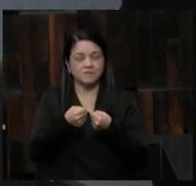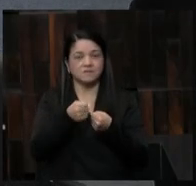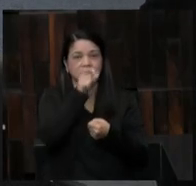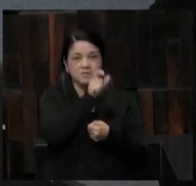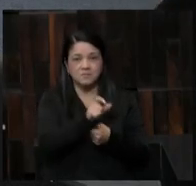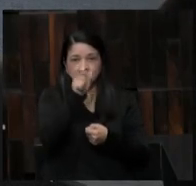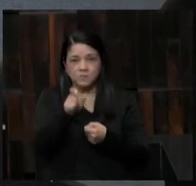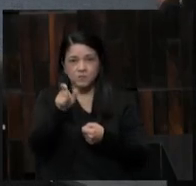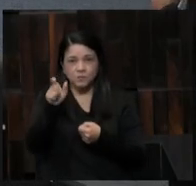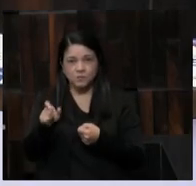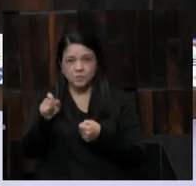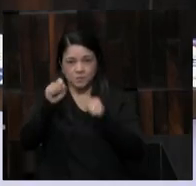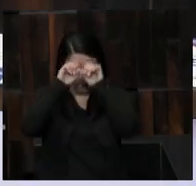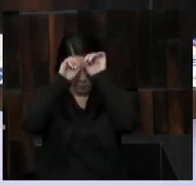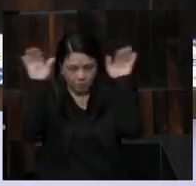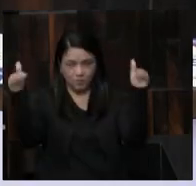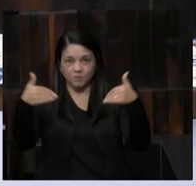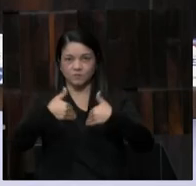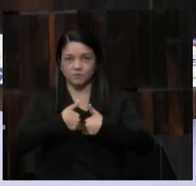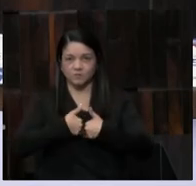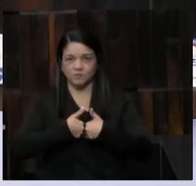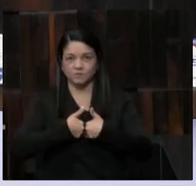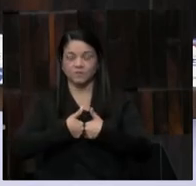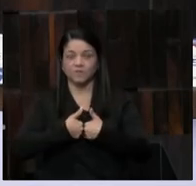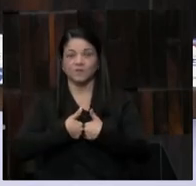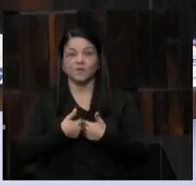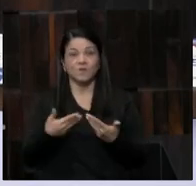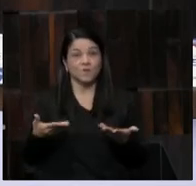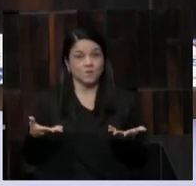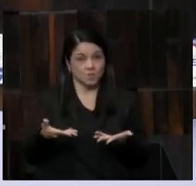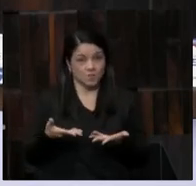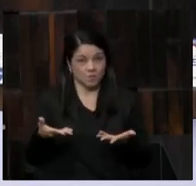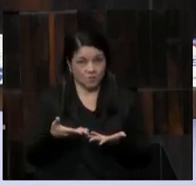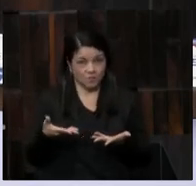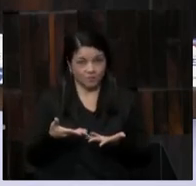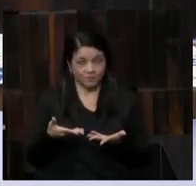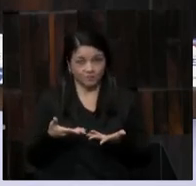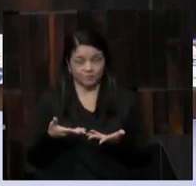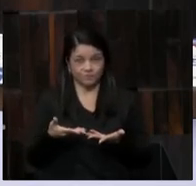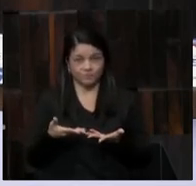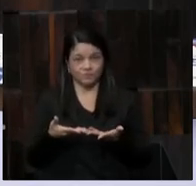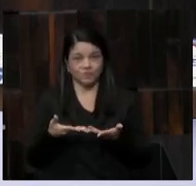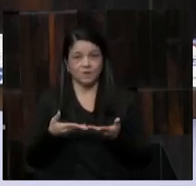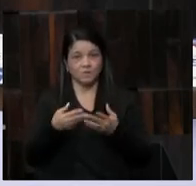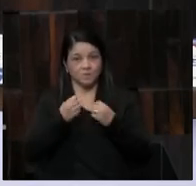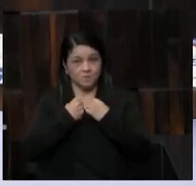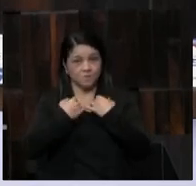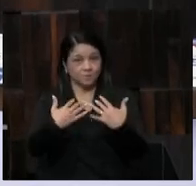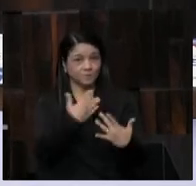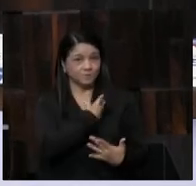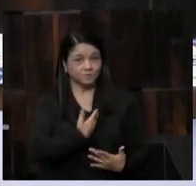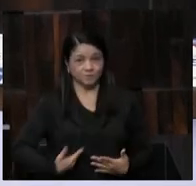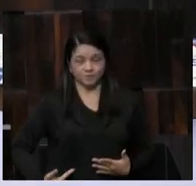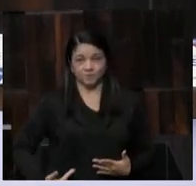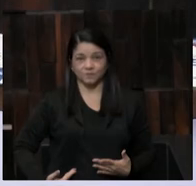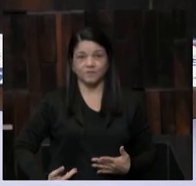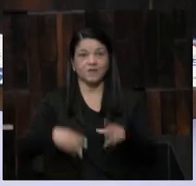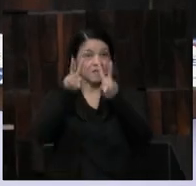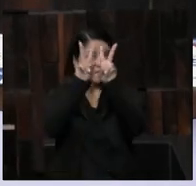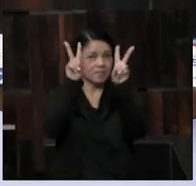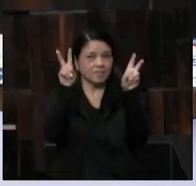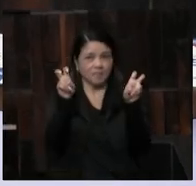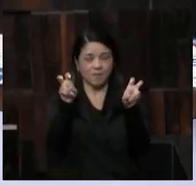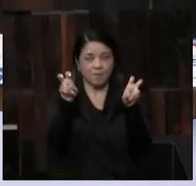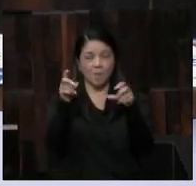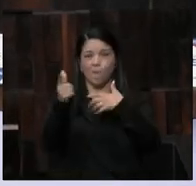Pessoas com Autismo. Vamos realizar hoje uma audiência pública que tem como tema